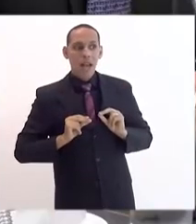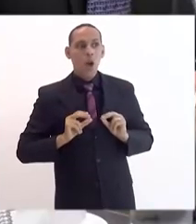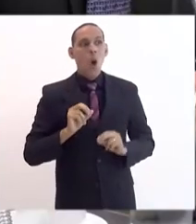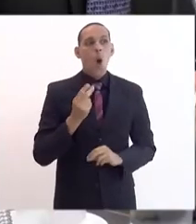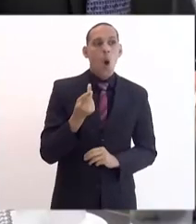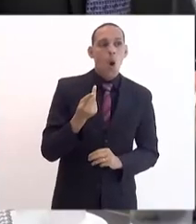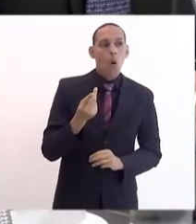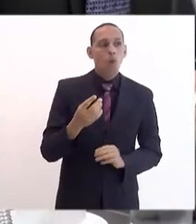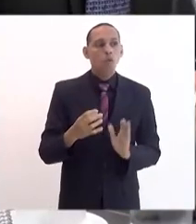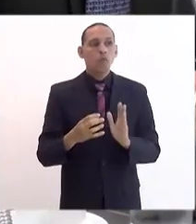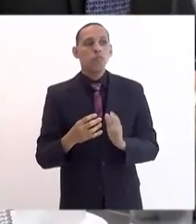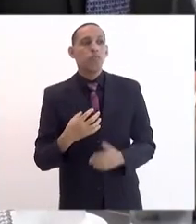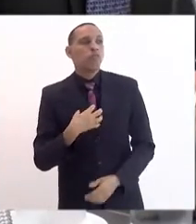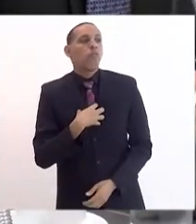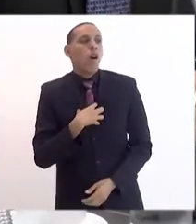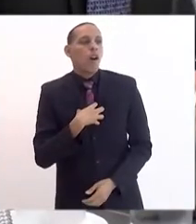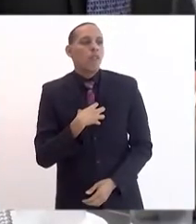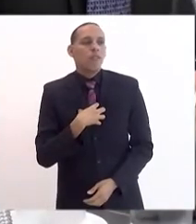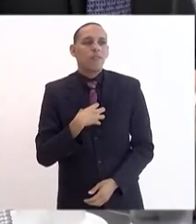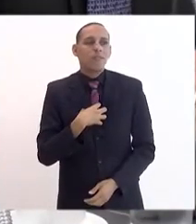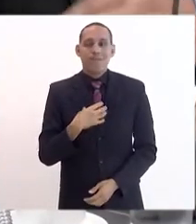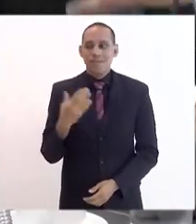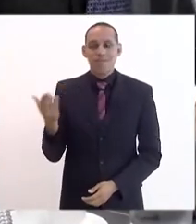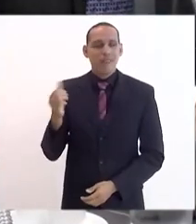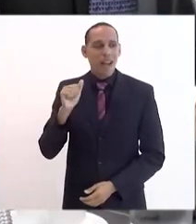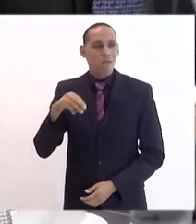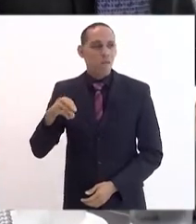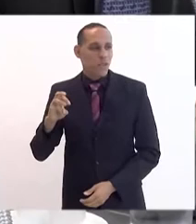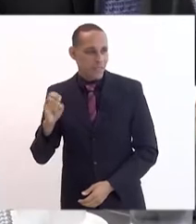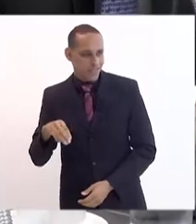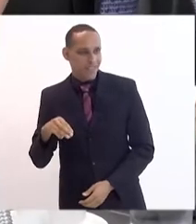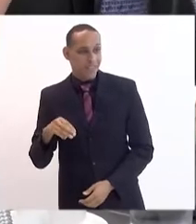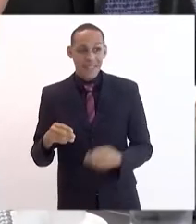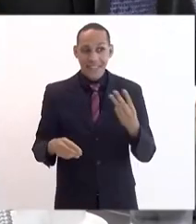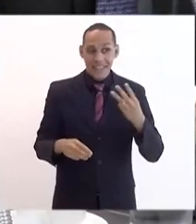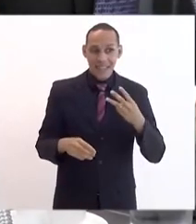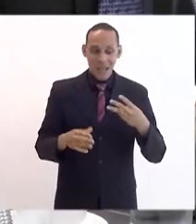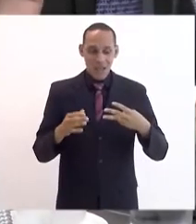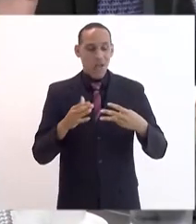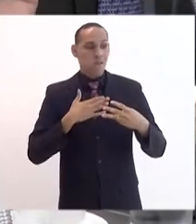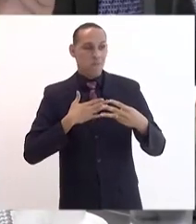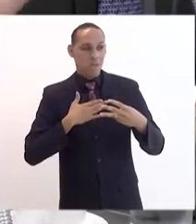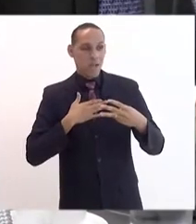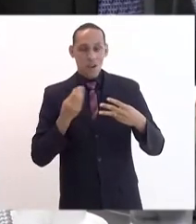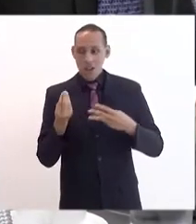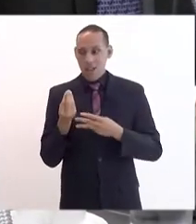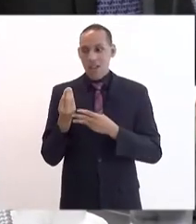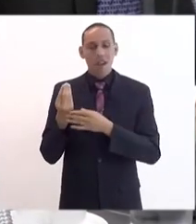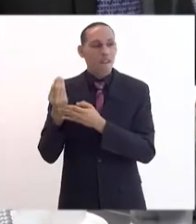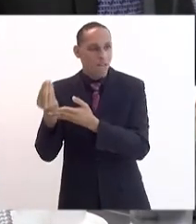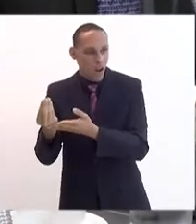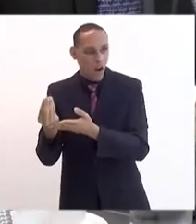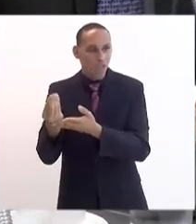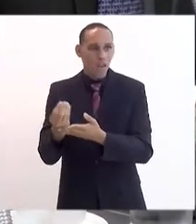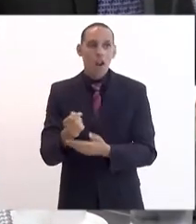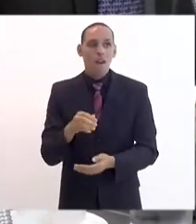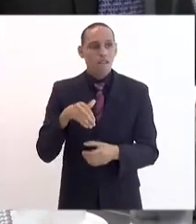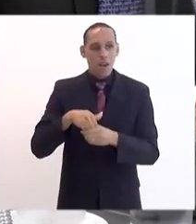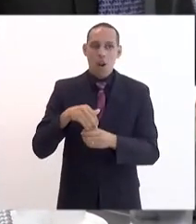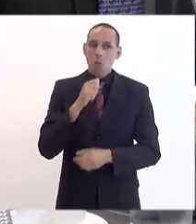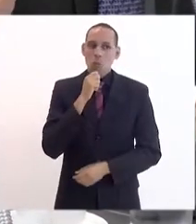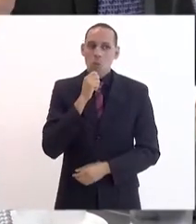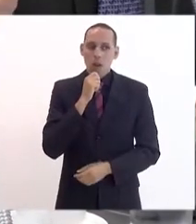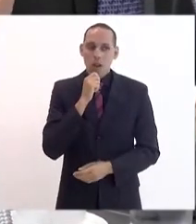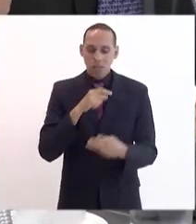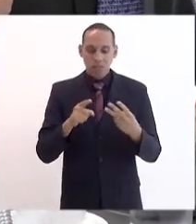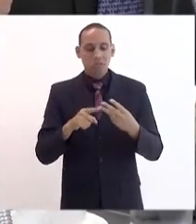apenas na forma? Esse é um terceiro voto do deputado Rodrigo Amorim. O meu era apenas para devolver sem voto. Então, Rodrigo Amorim está dizendo que